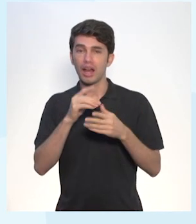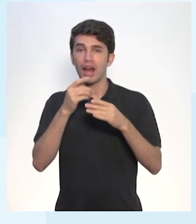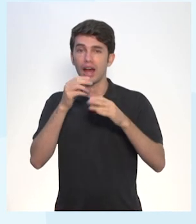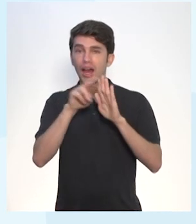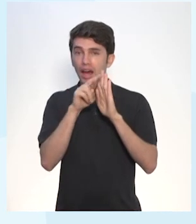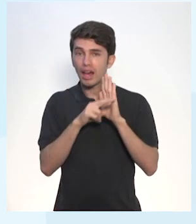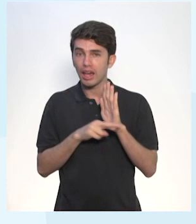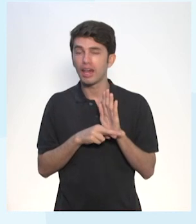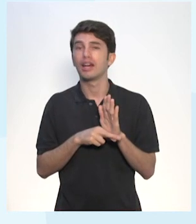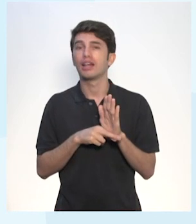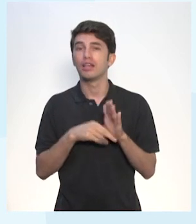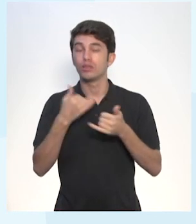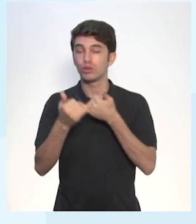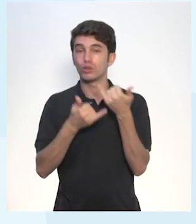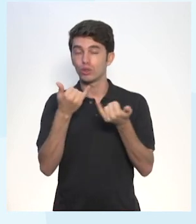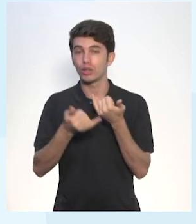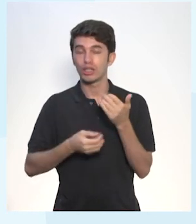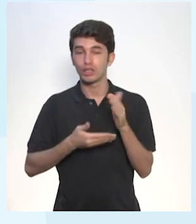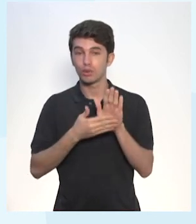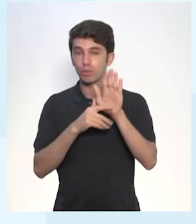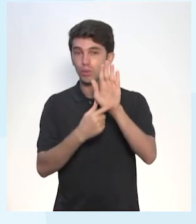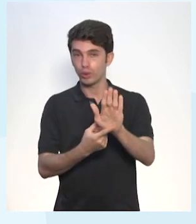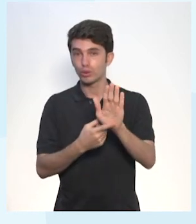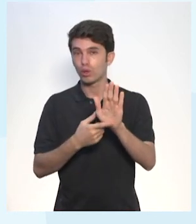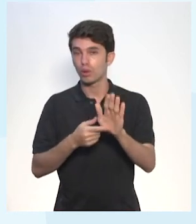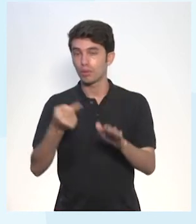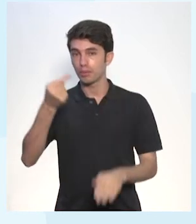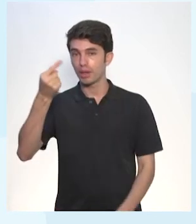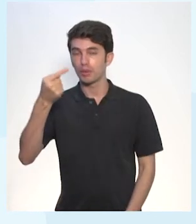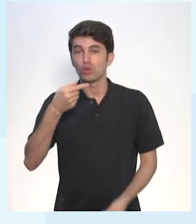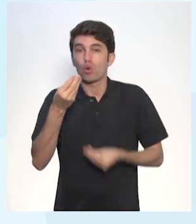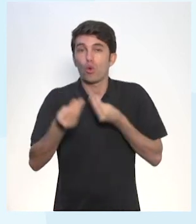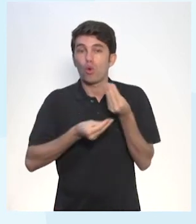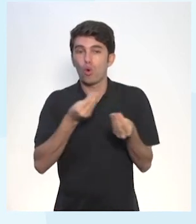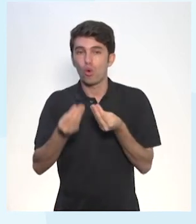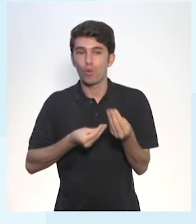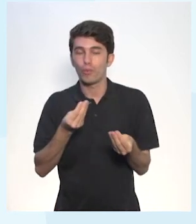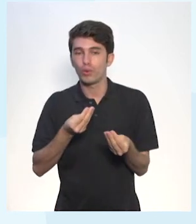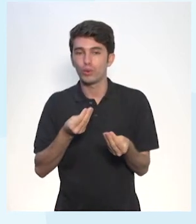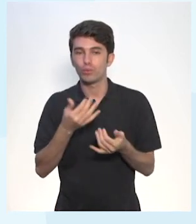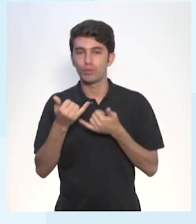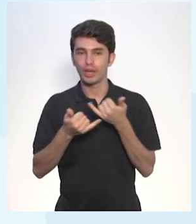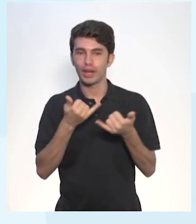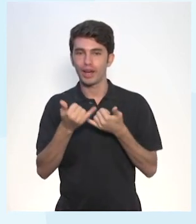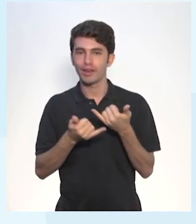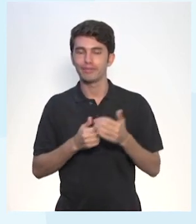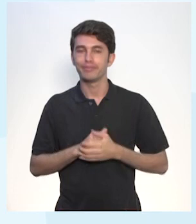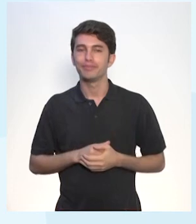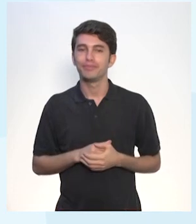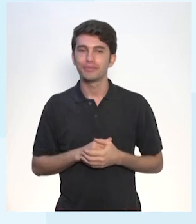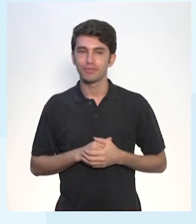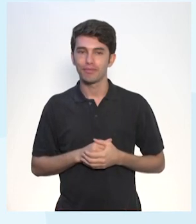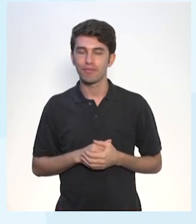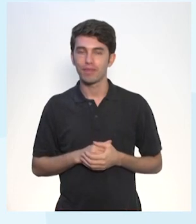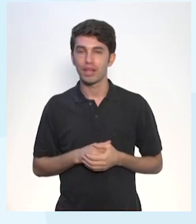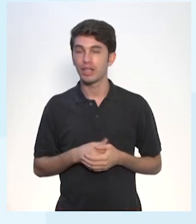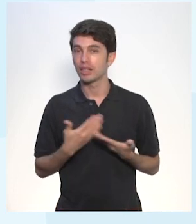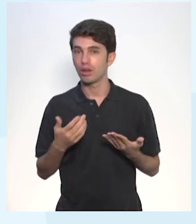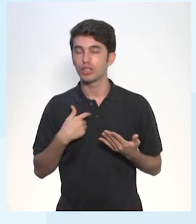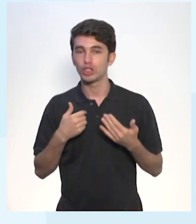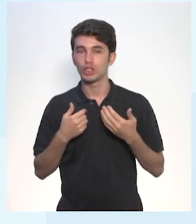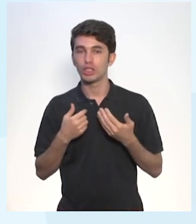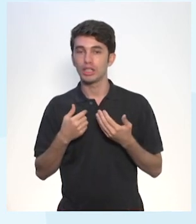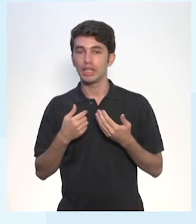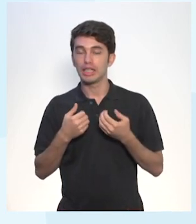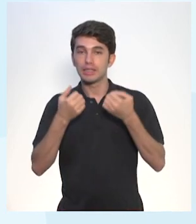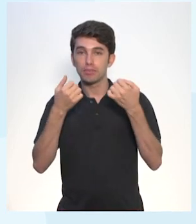gente mostrou, primeiramente, como é que joga. A gente inverteu aqui a aula. Em vez de a gente começar explicando as